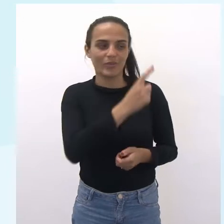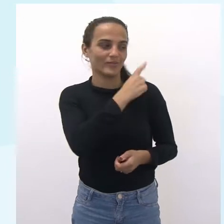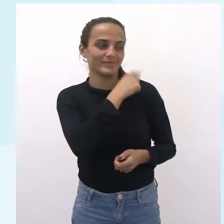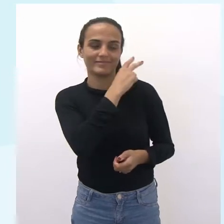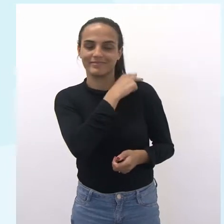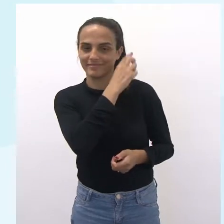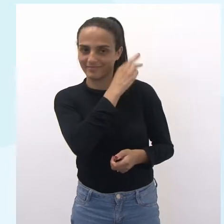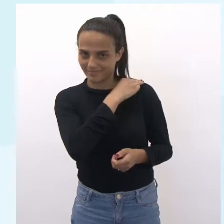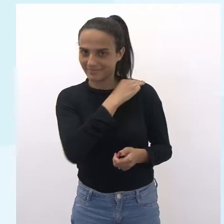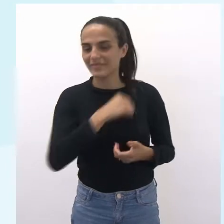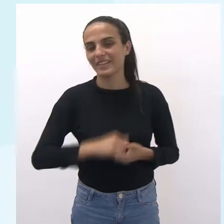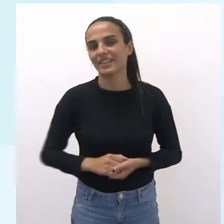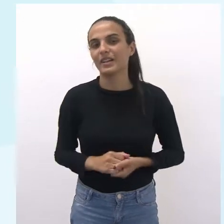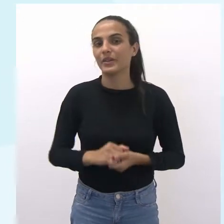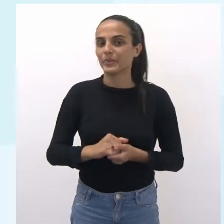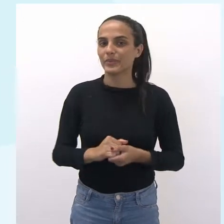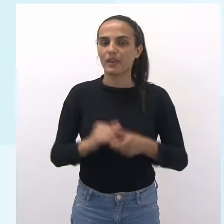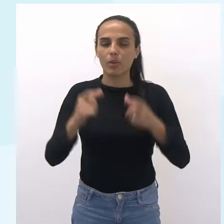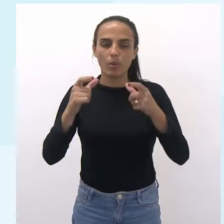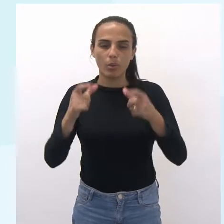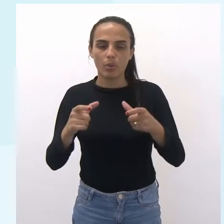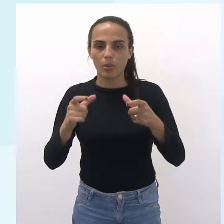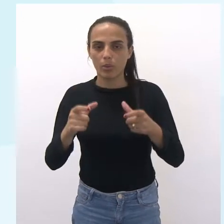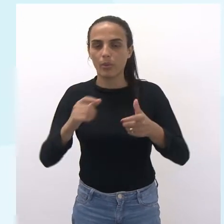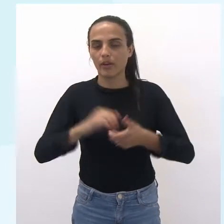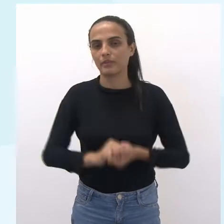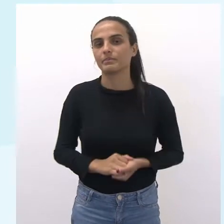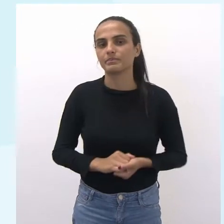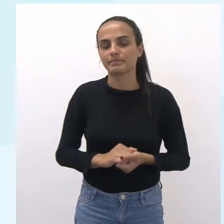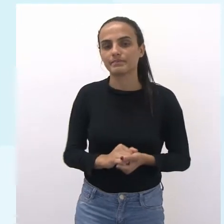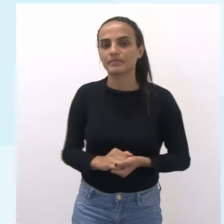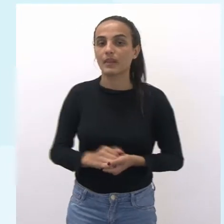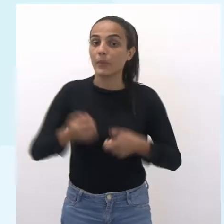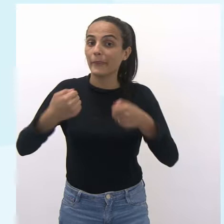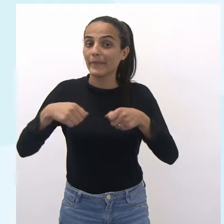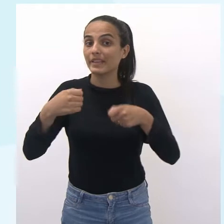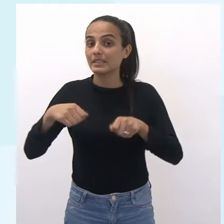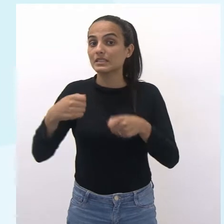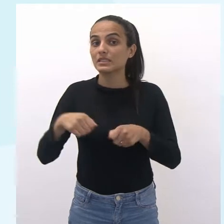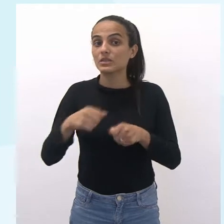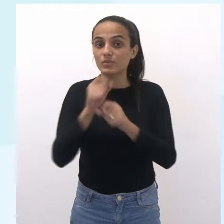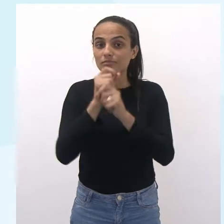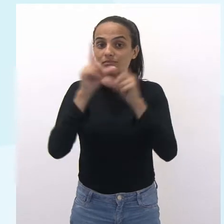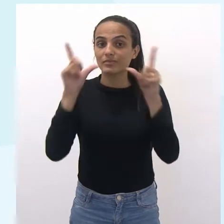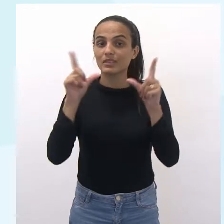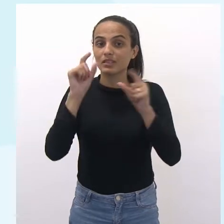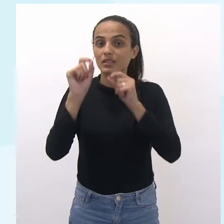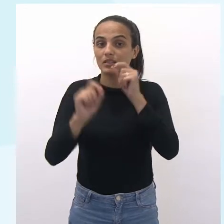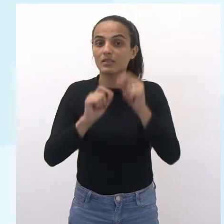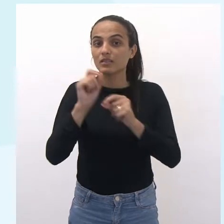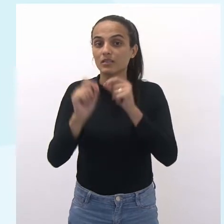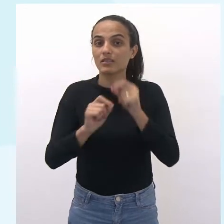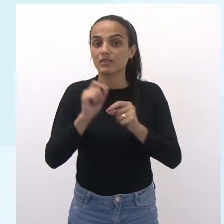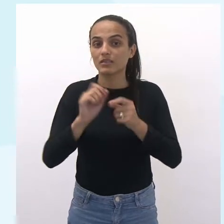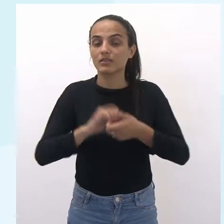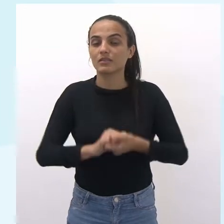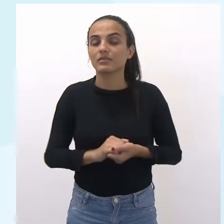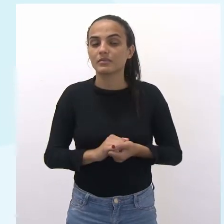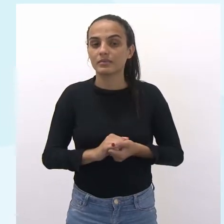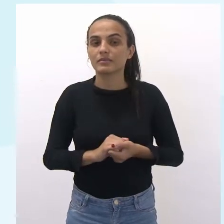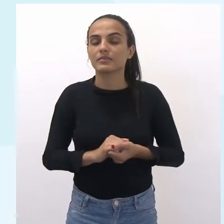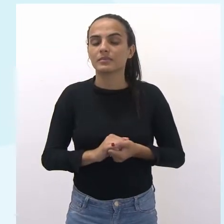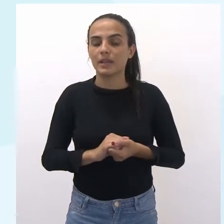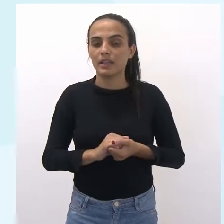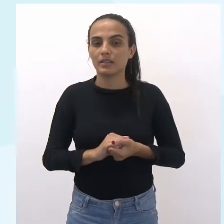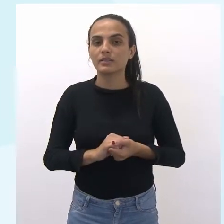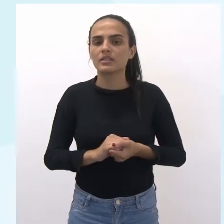nós chamamos de momentos. Então, eu preciso destacar onde o vídeo estará inserido,